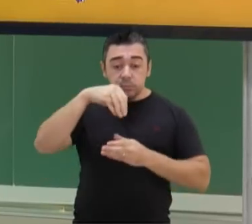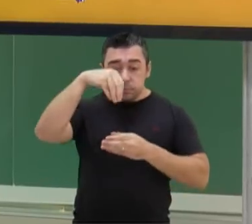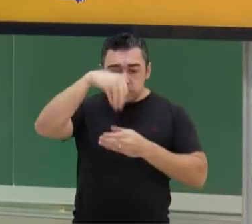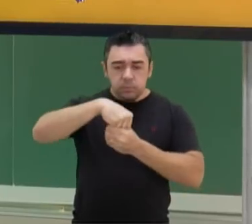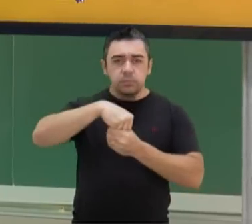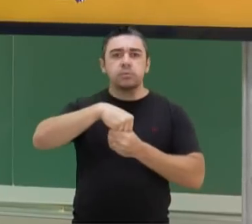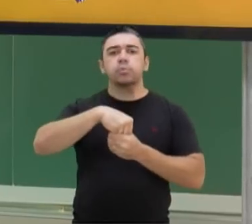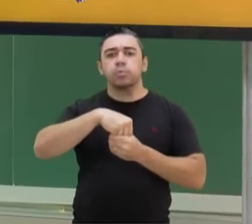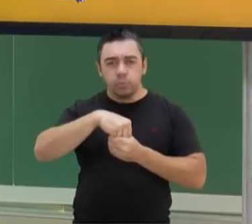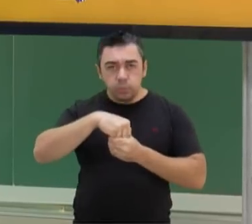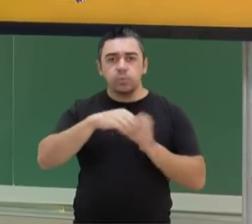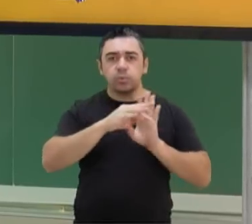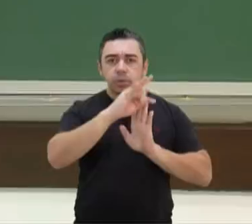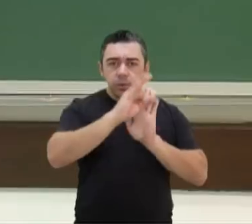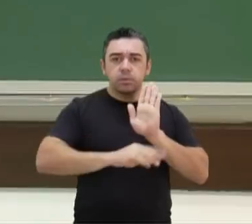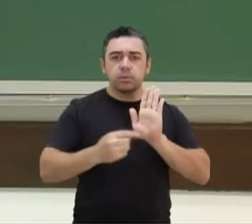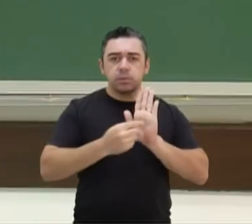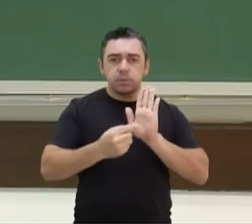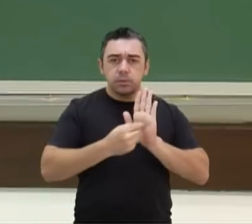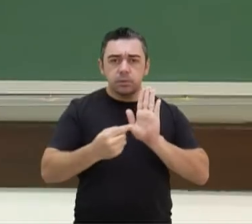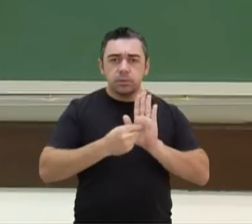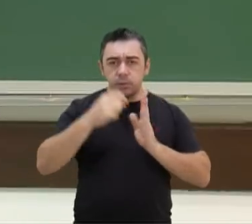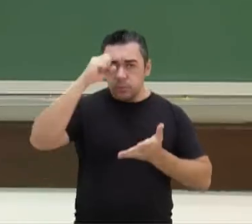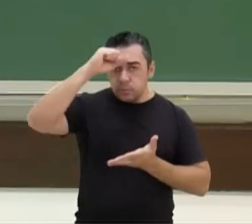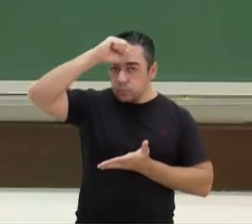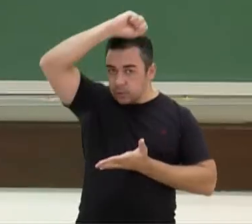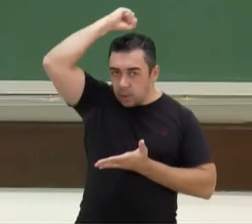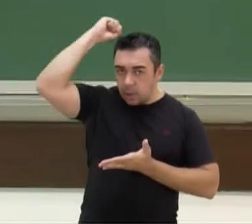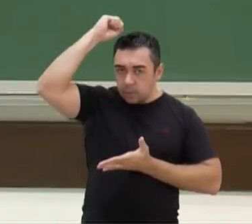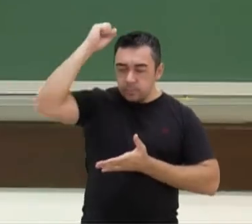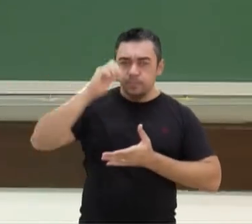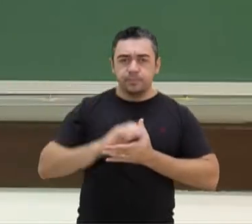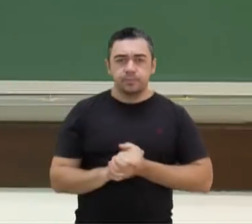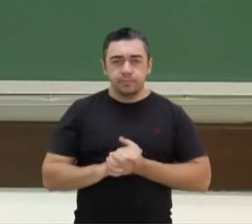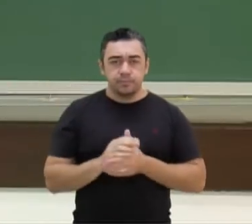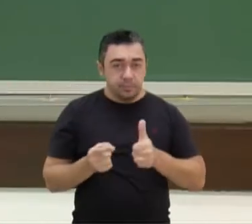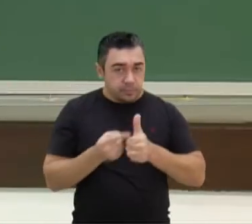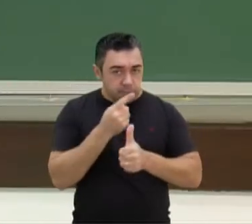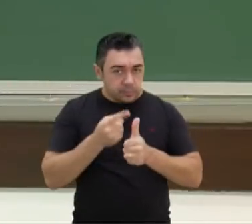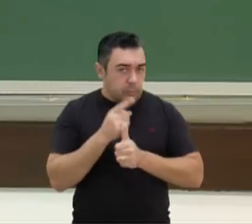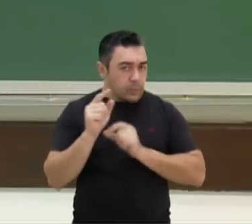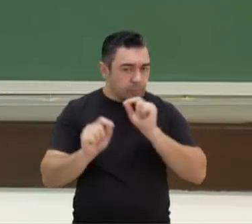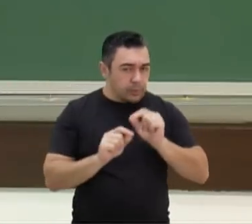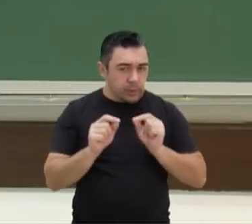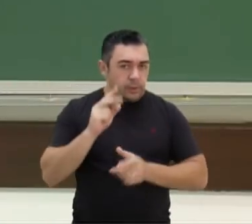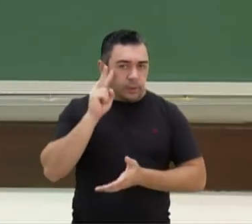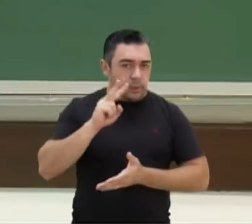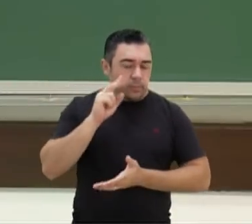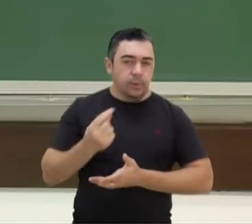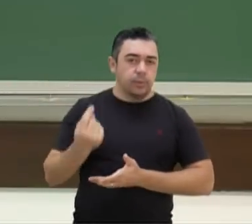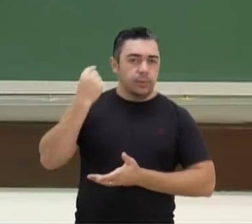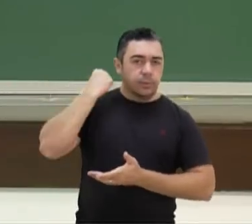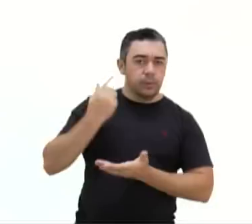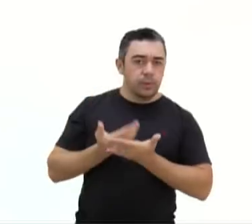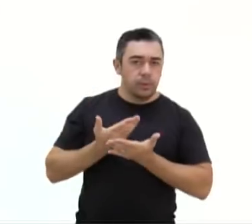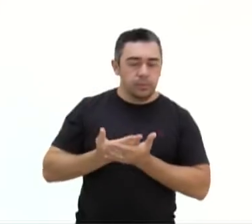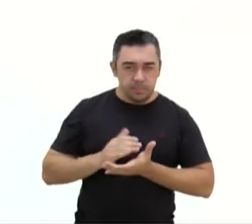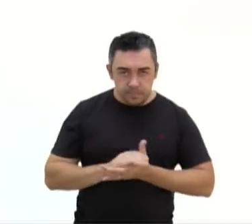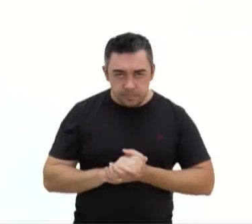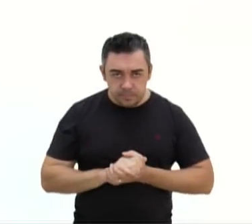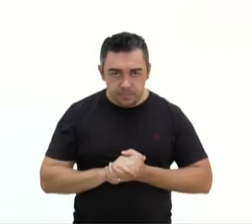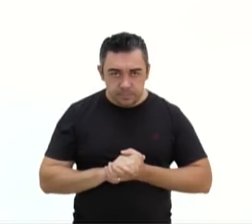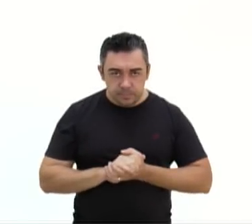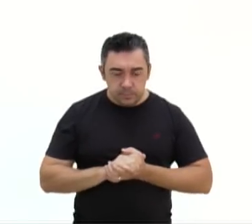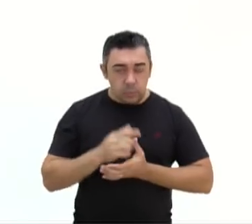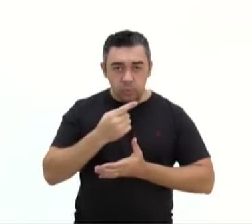dentro dos textos sagrados. Mas, primeiramente, vamos retomar o que nós vimos na última aula. Então, em